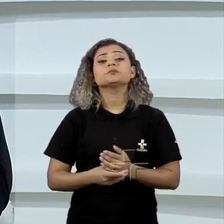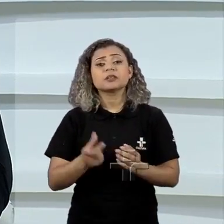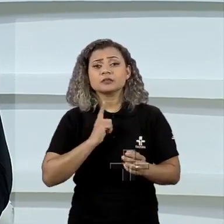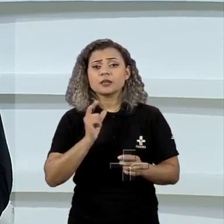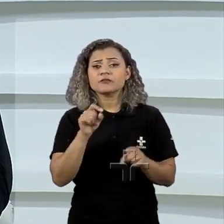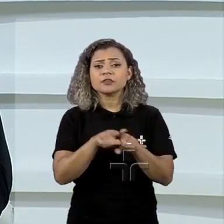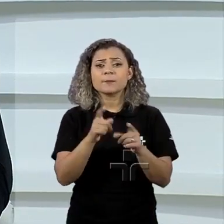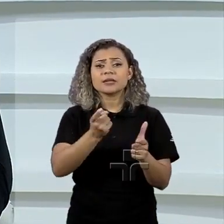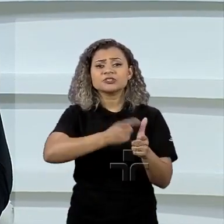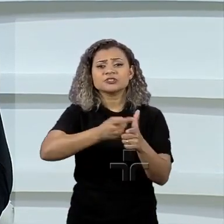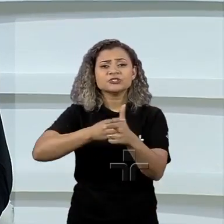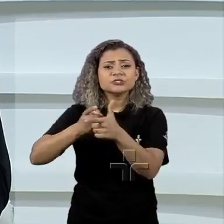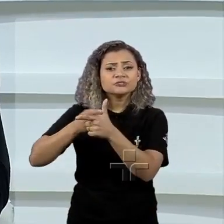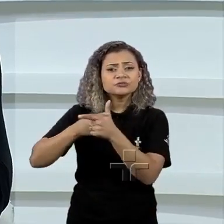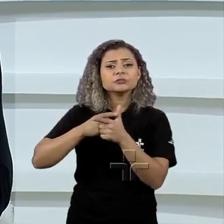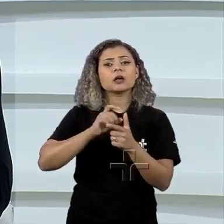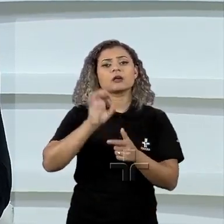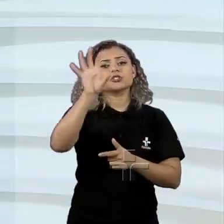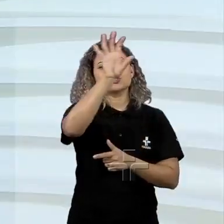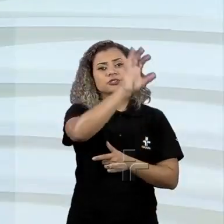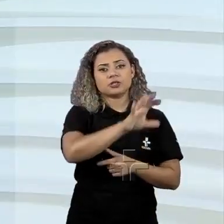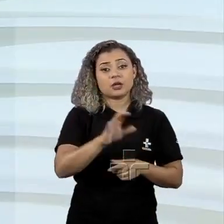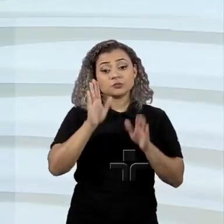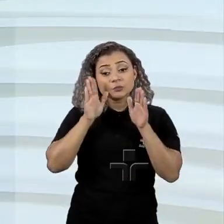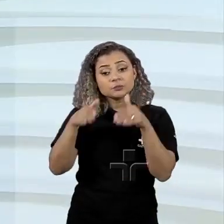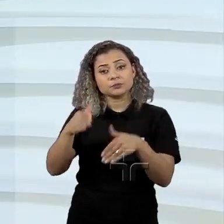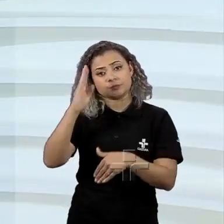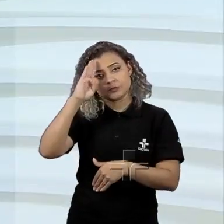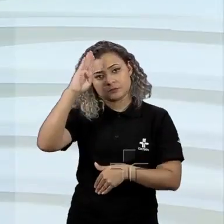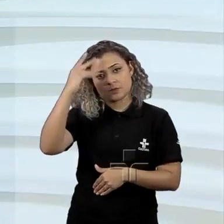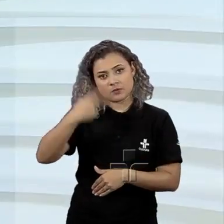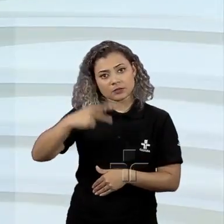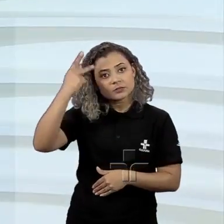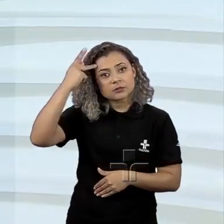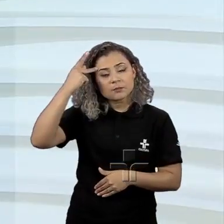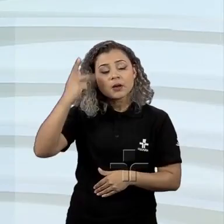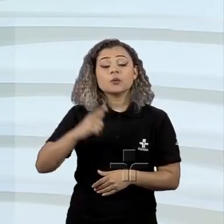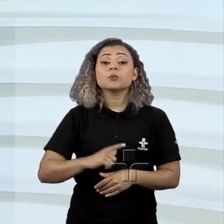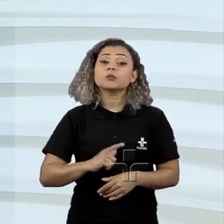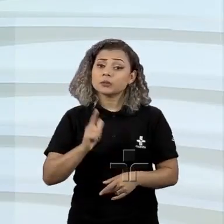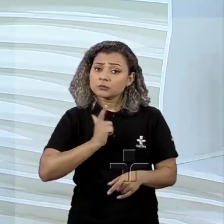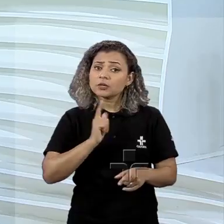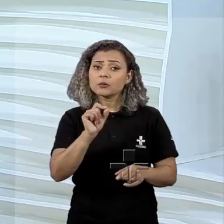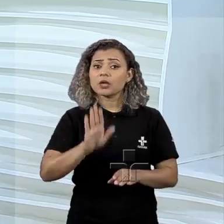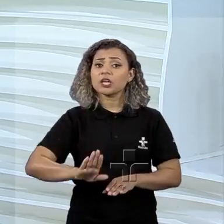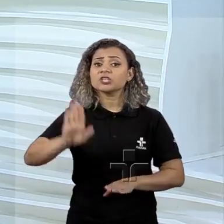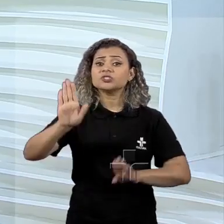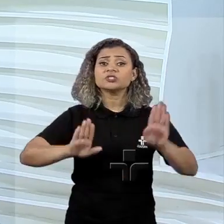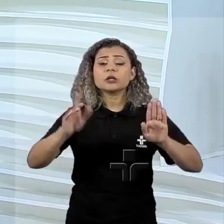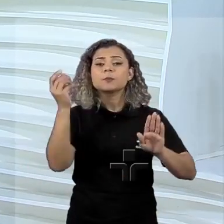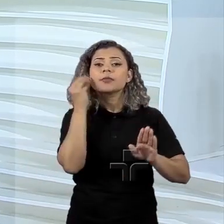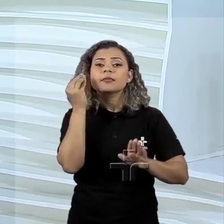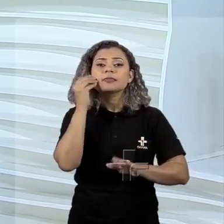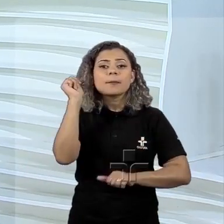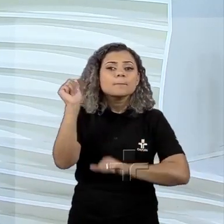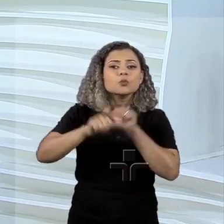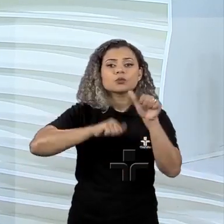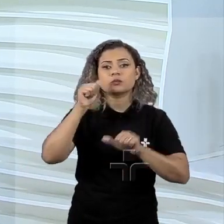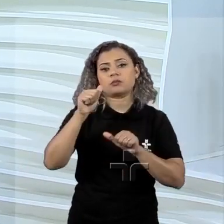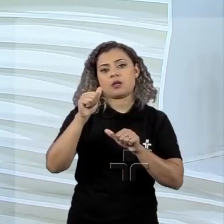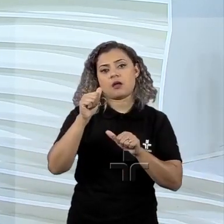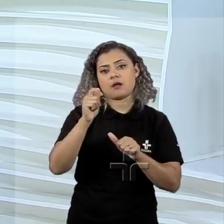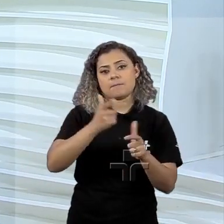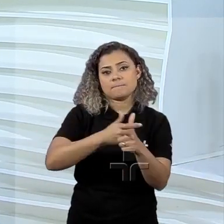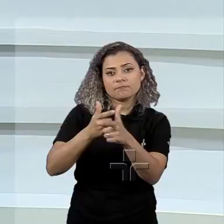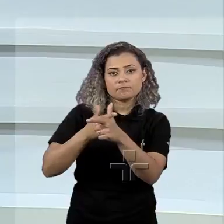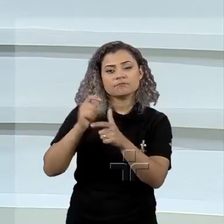da dívida em alguns estados, no caso específico de São Paulo, e o que os candidatos fariam para tentar mudar essa